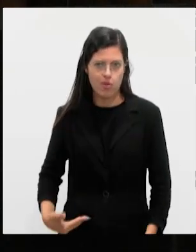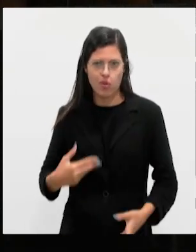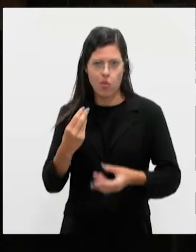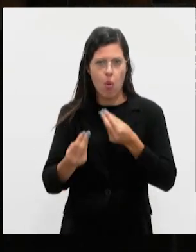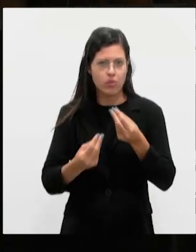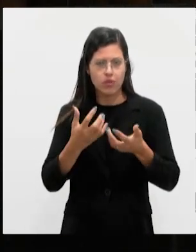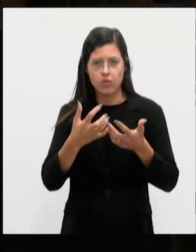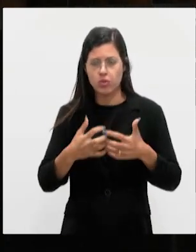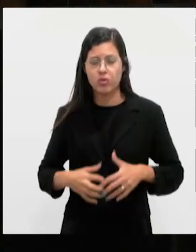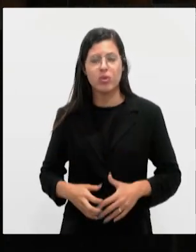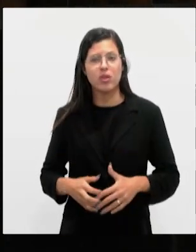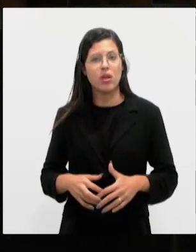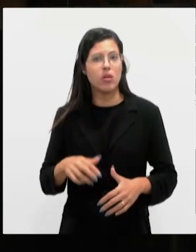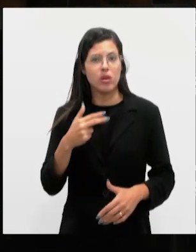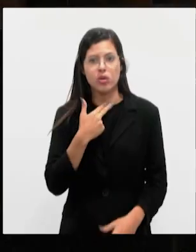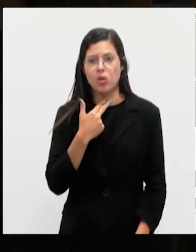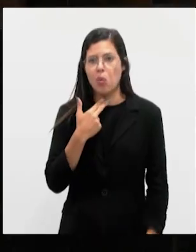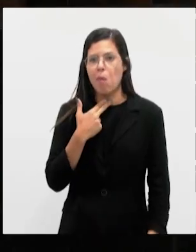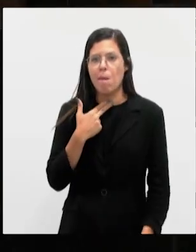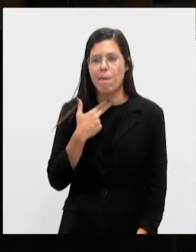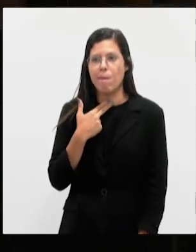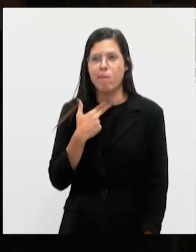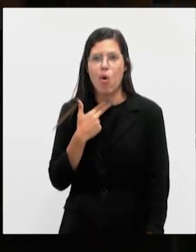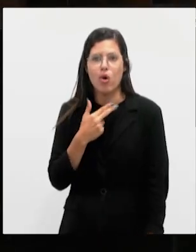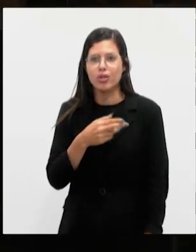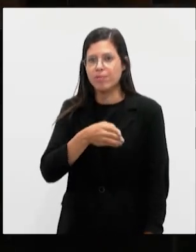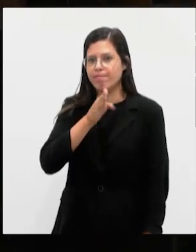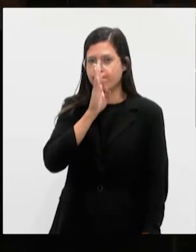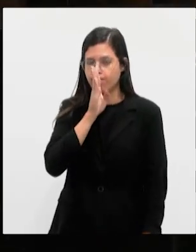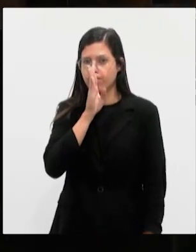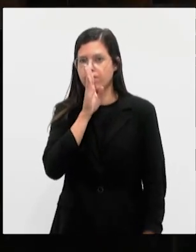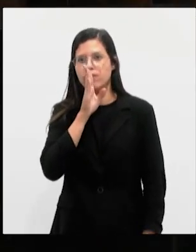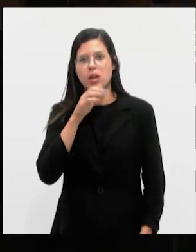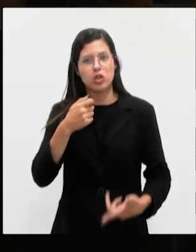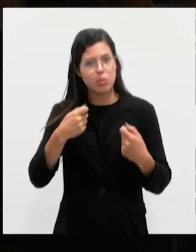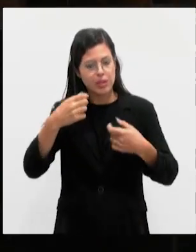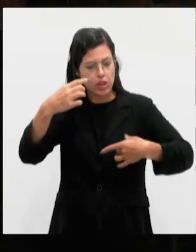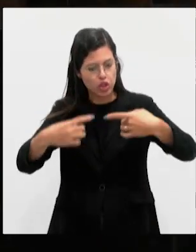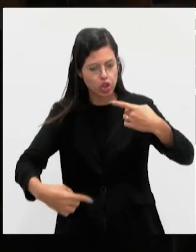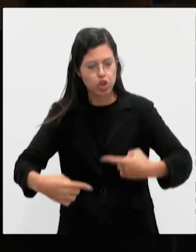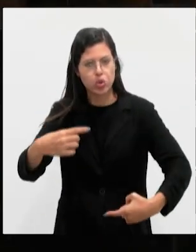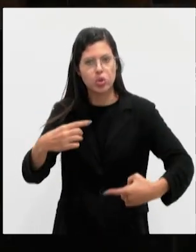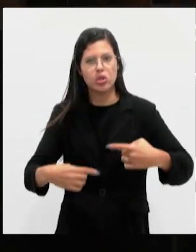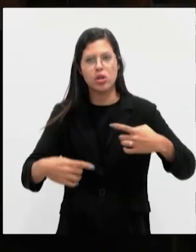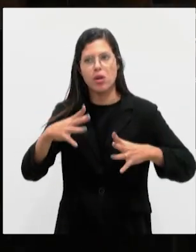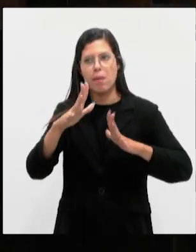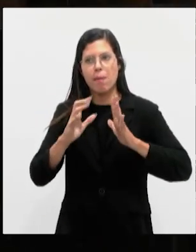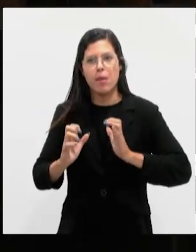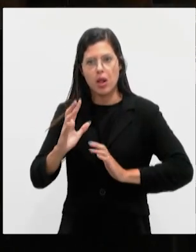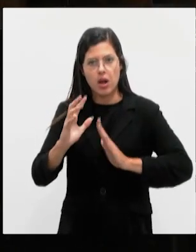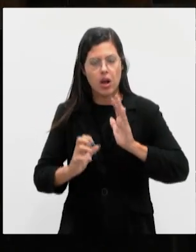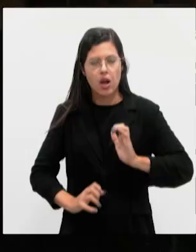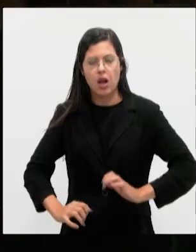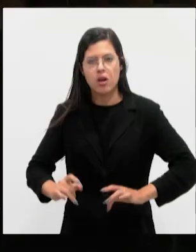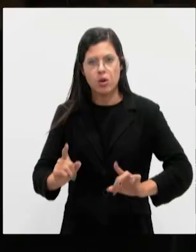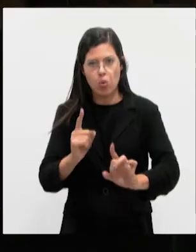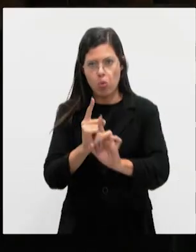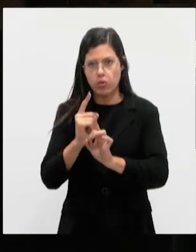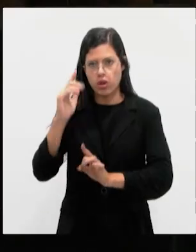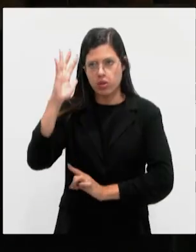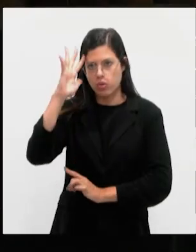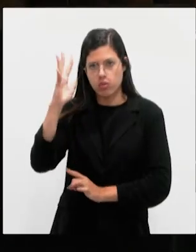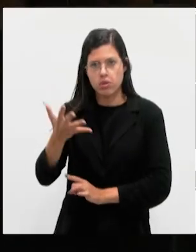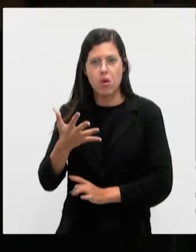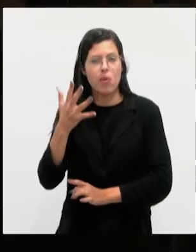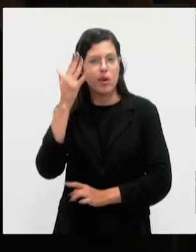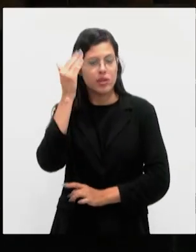eximir, se esconder, de discutir, de brigar e de encontrar soluções. A gente sabe que o